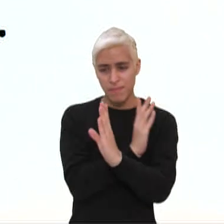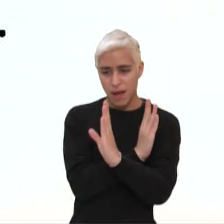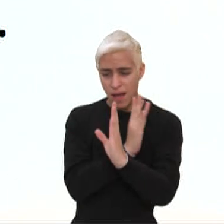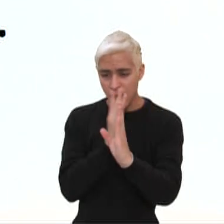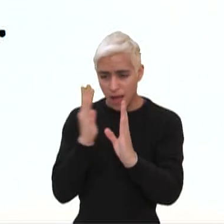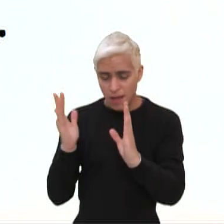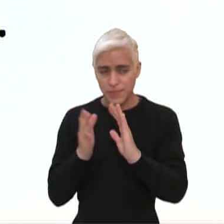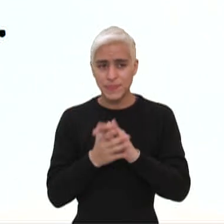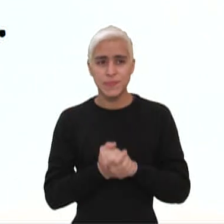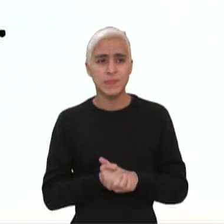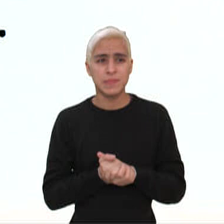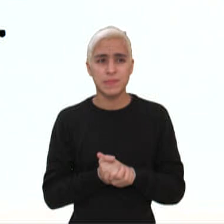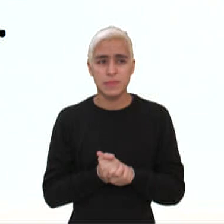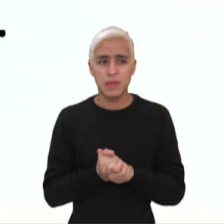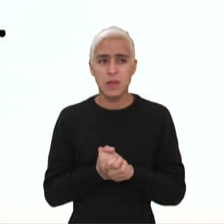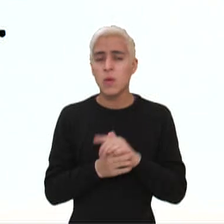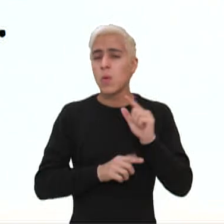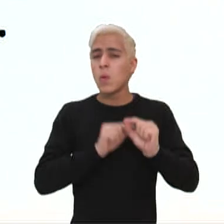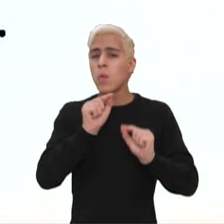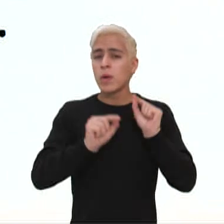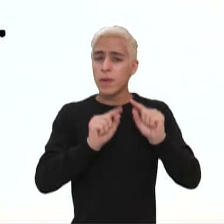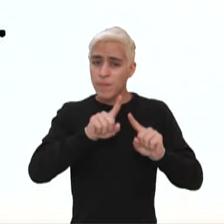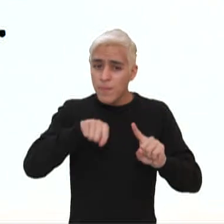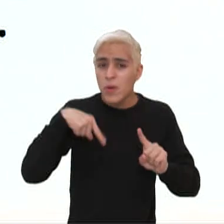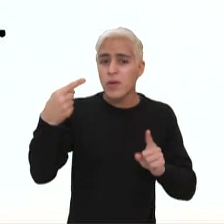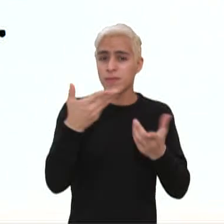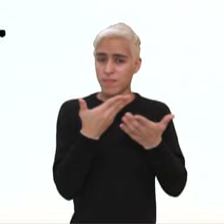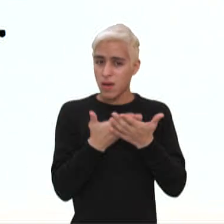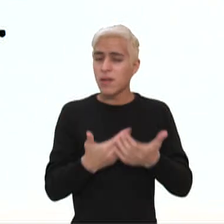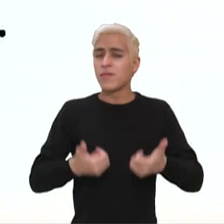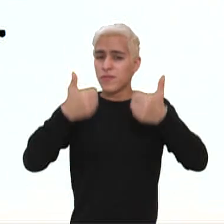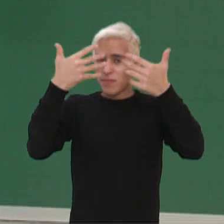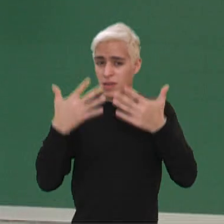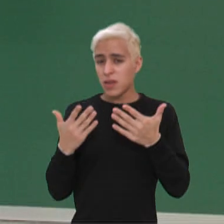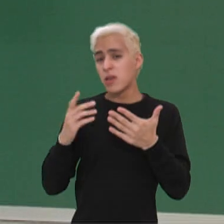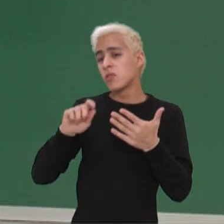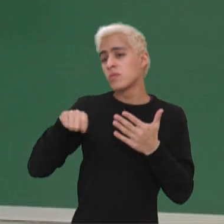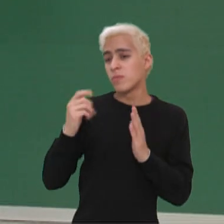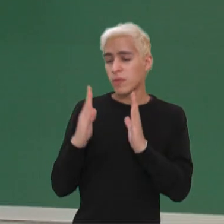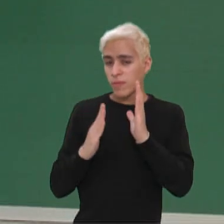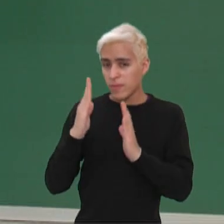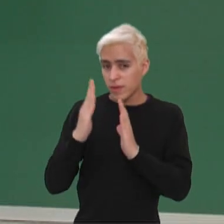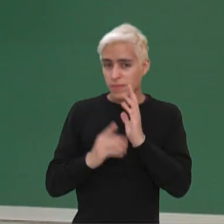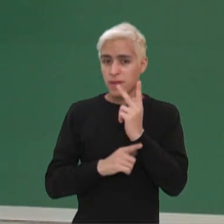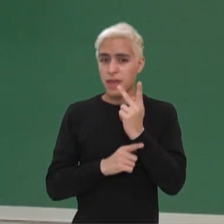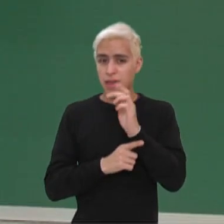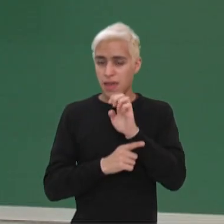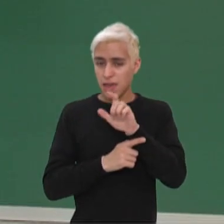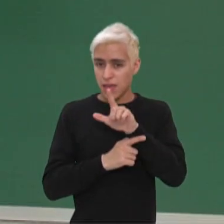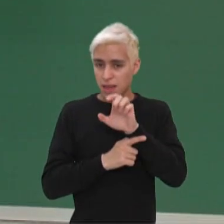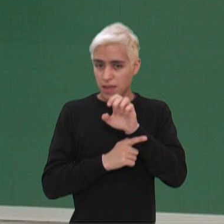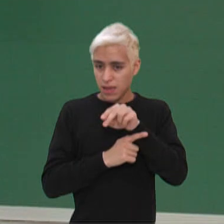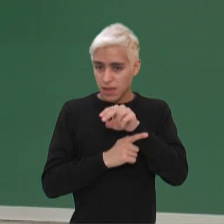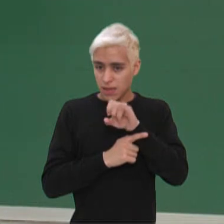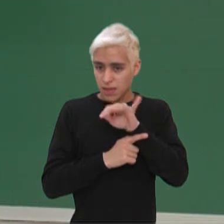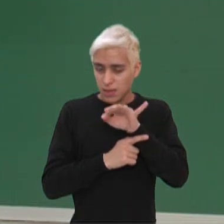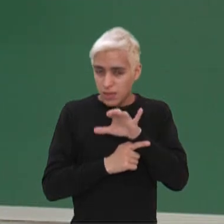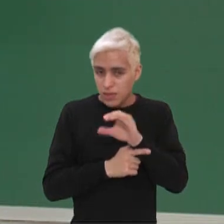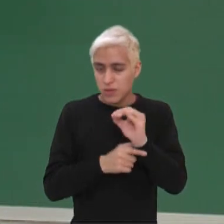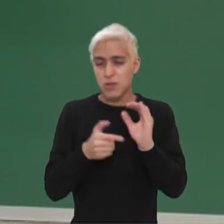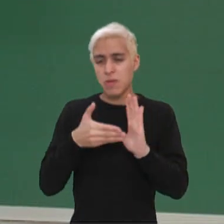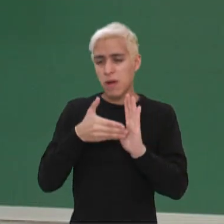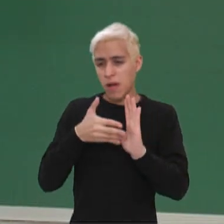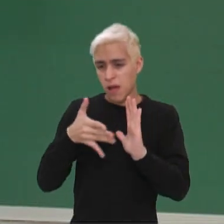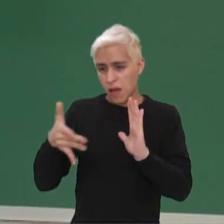a.C., e depois, na nossa próxima aula, a gente vai falar sobre o período helenístico, que é de 338